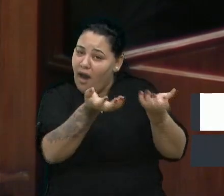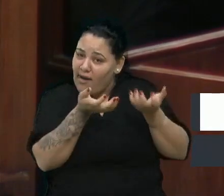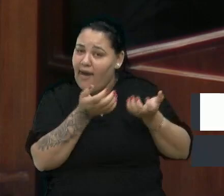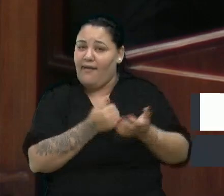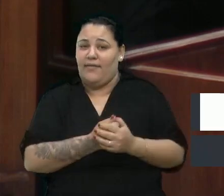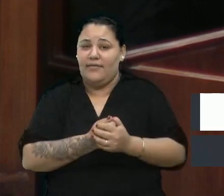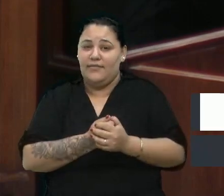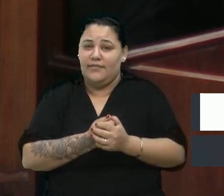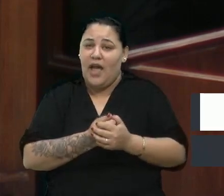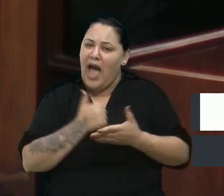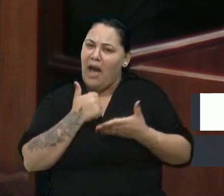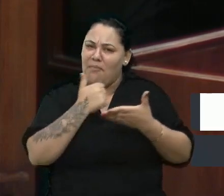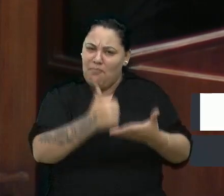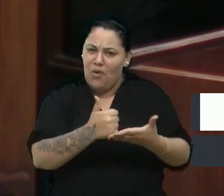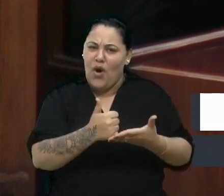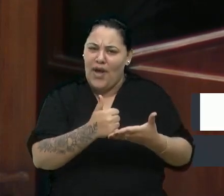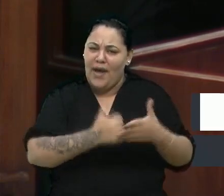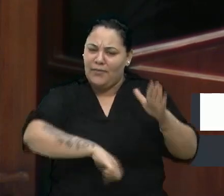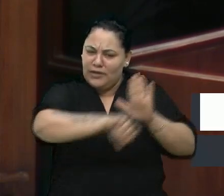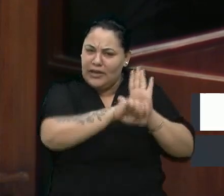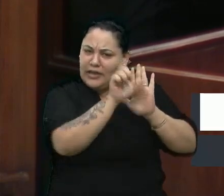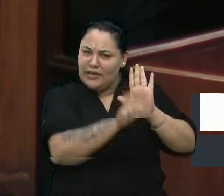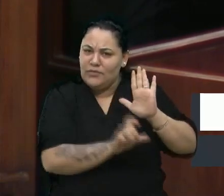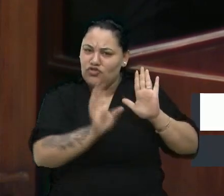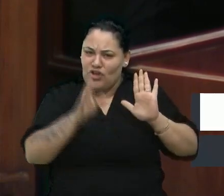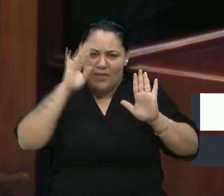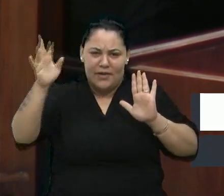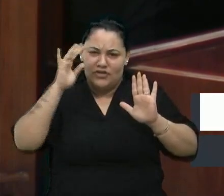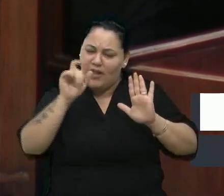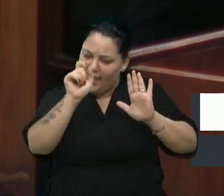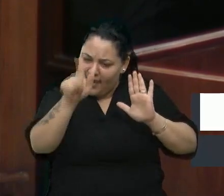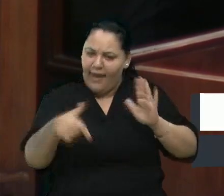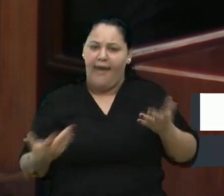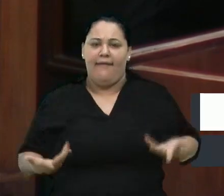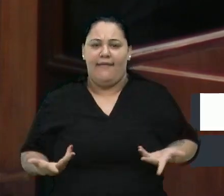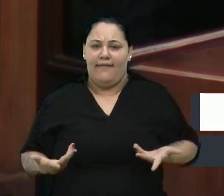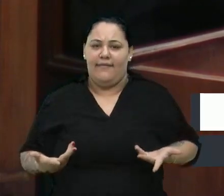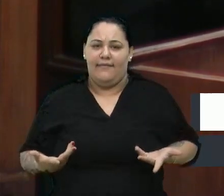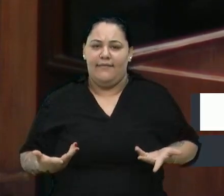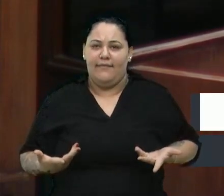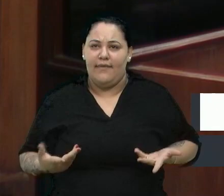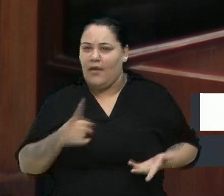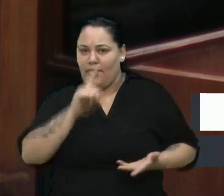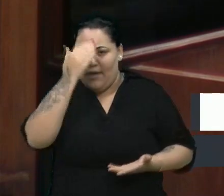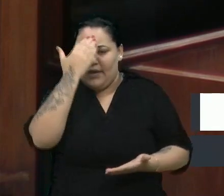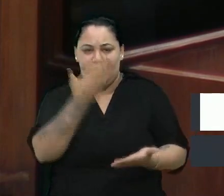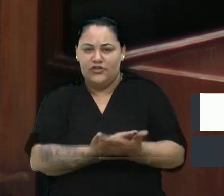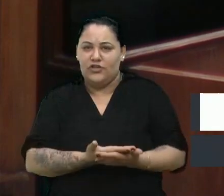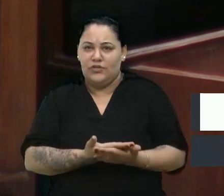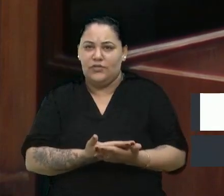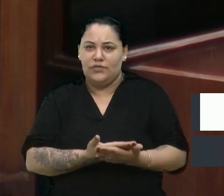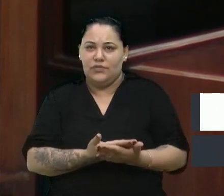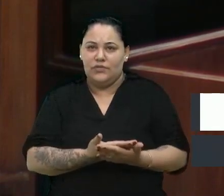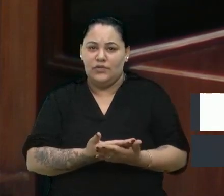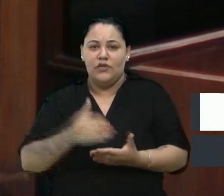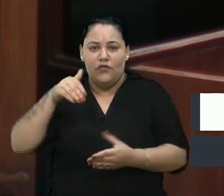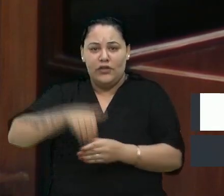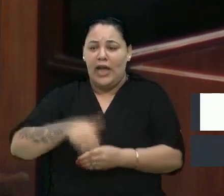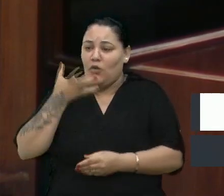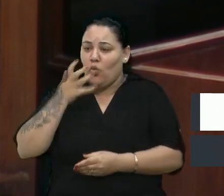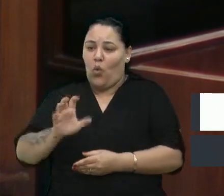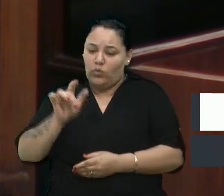Defender bandido, a gente já imagina quem seja. É inacreditável que alguém tenha votado contra esse projeto,